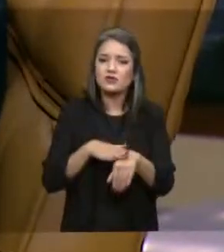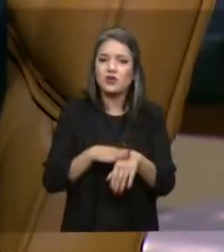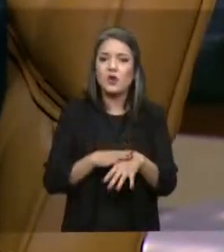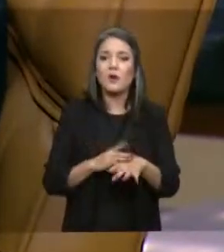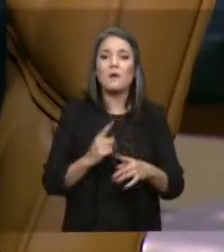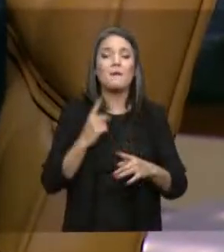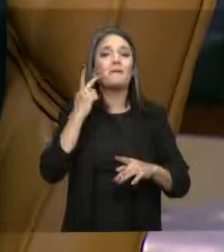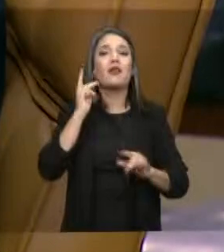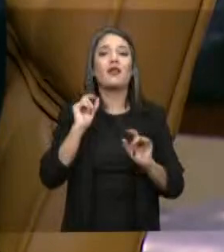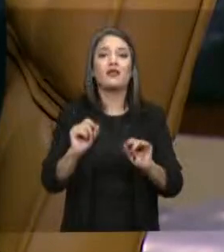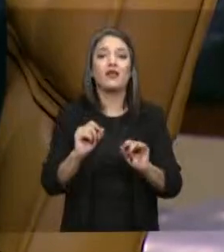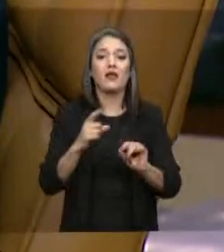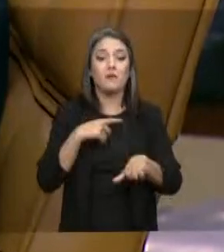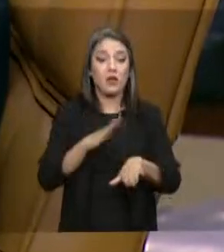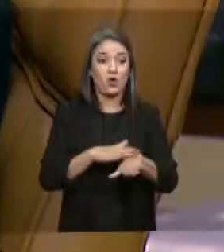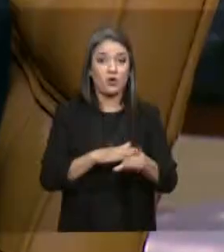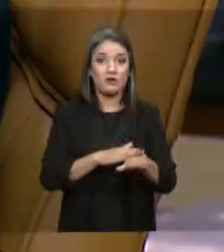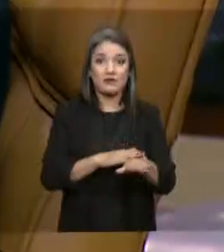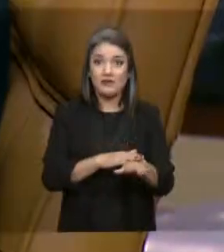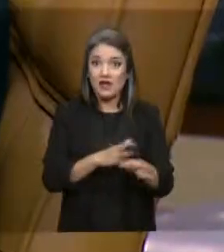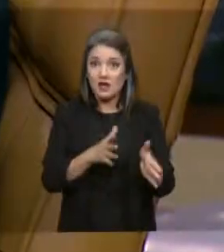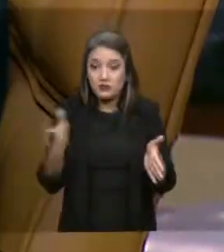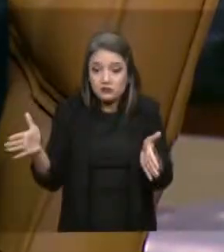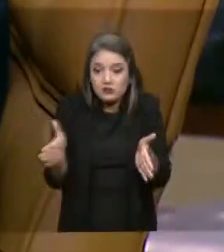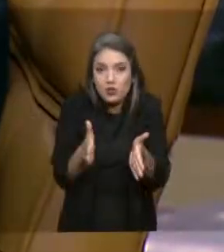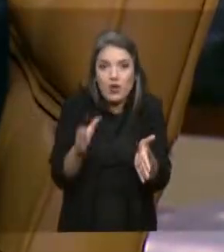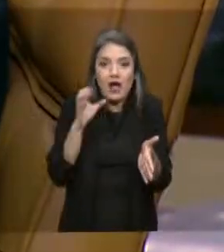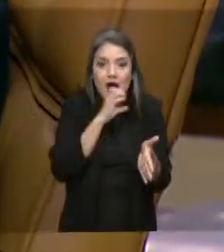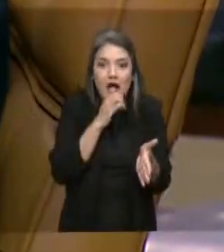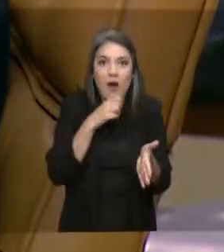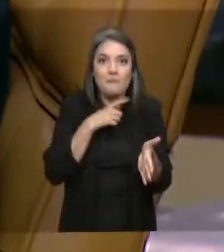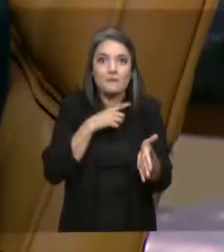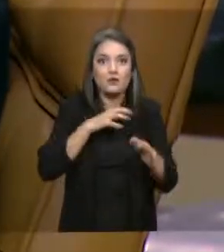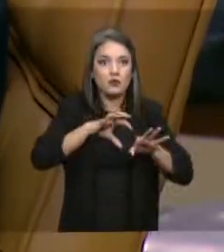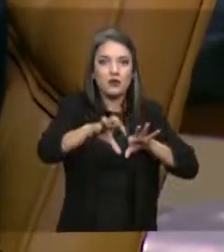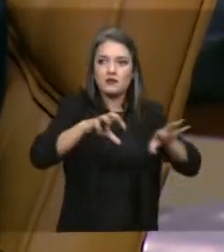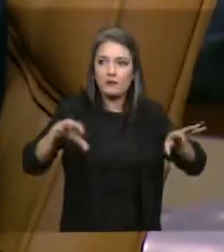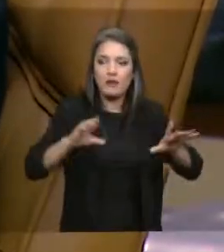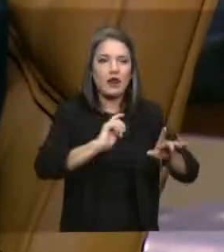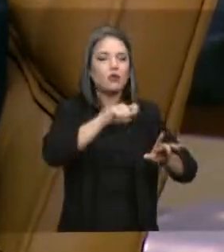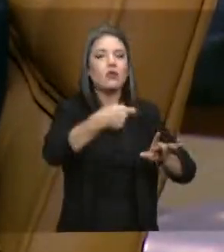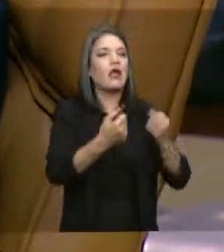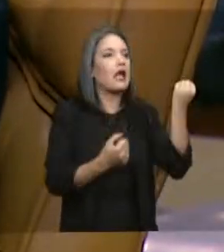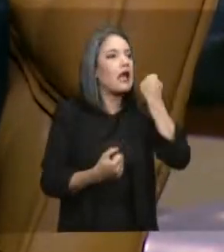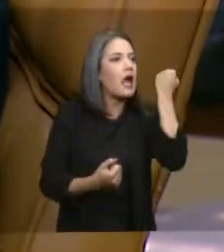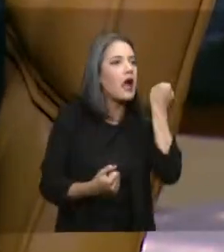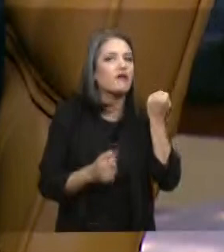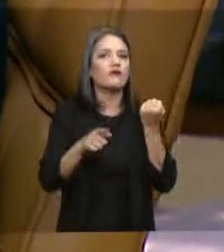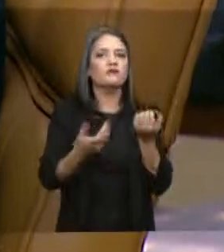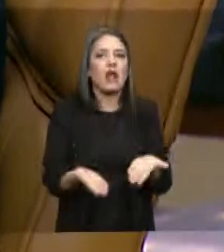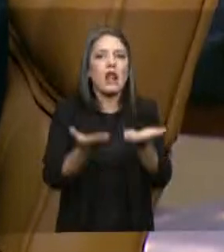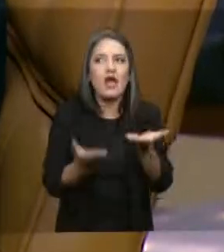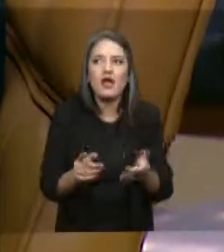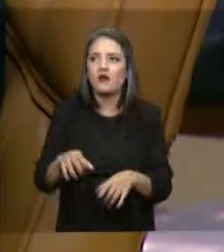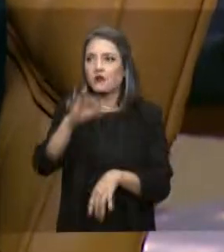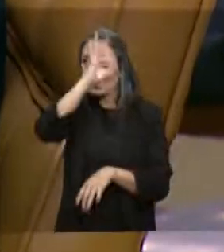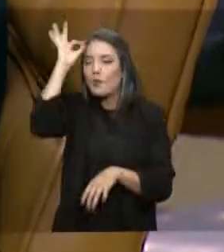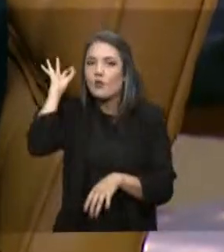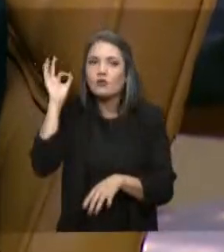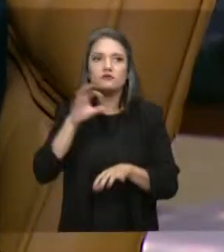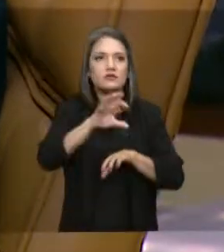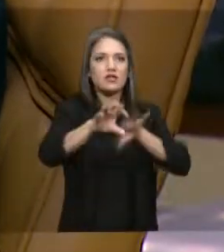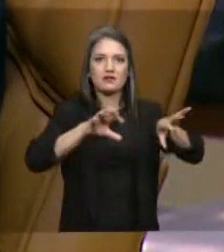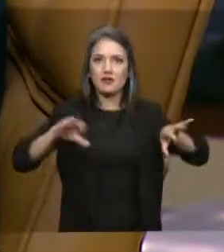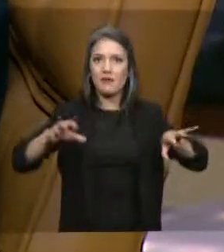no menor prazo possível essa separação individualização e tratamento mais justo possível